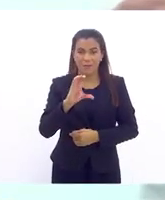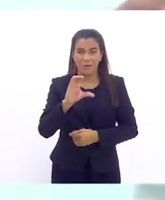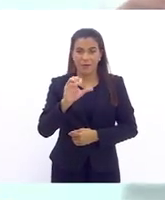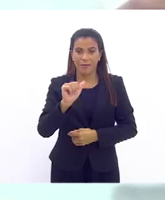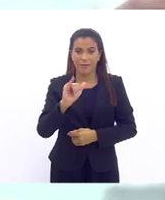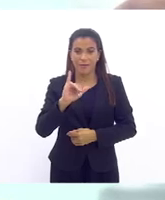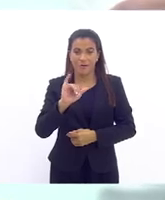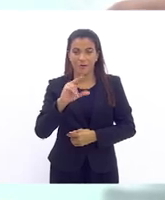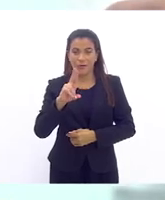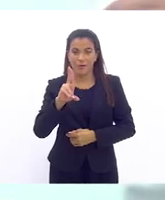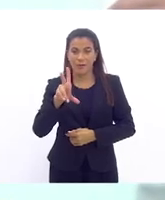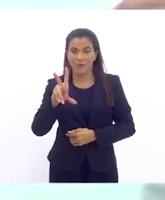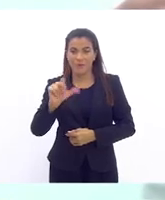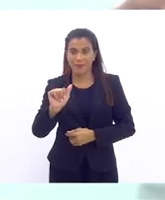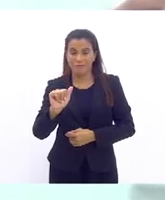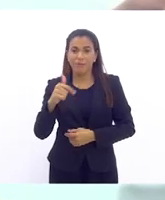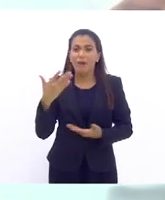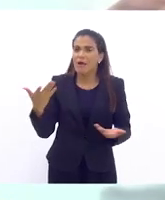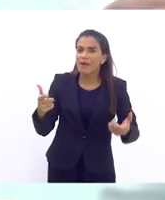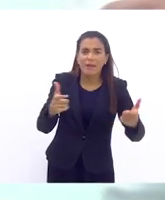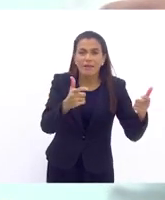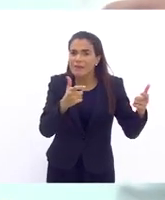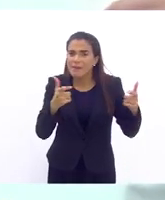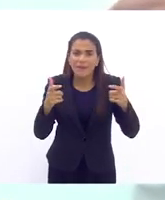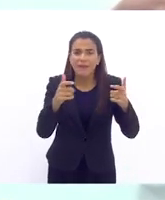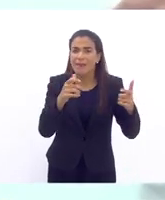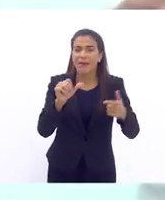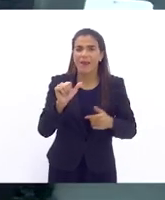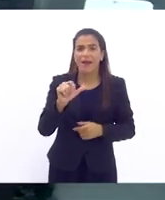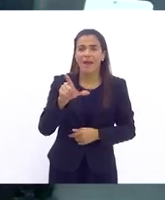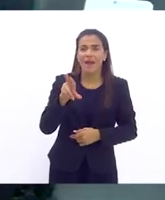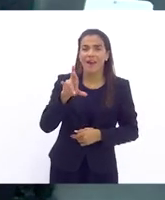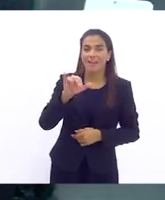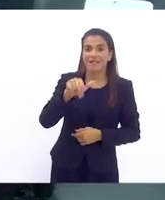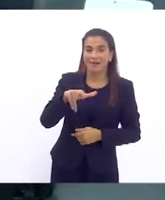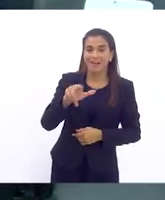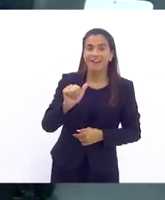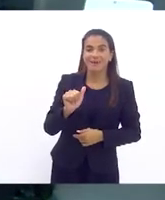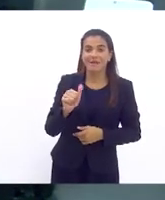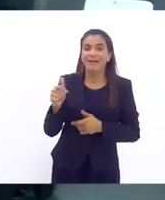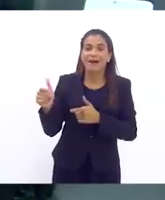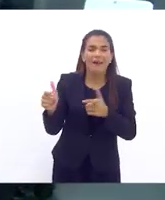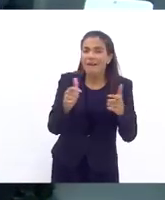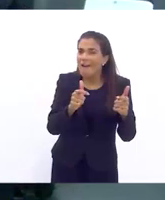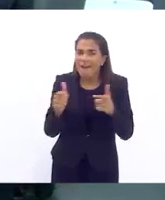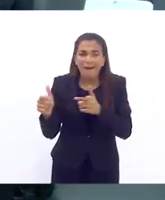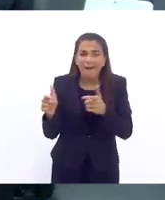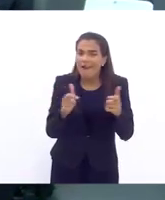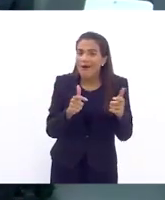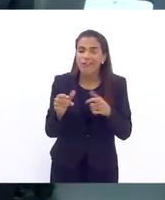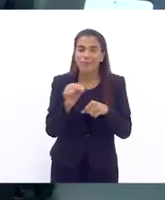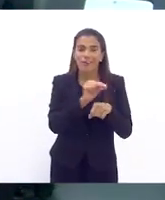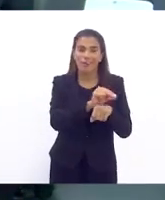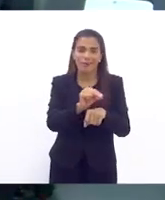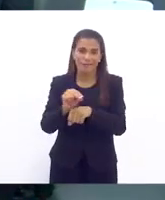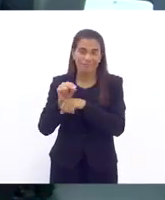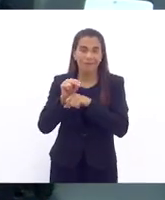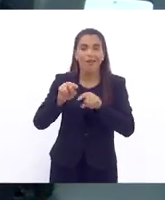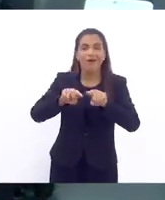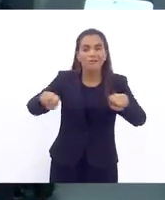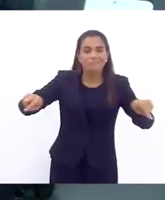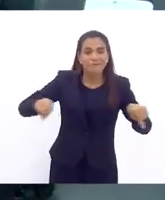Cadê Adriana então por favor Adriana é por favor ele responde